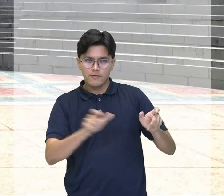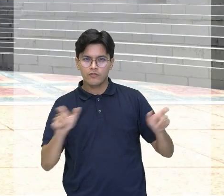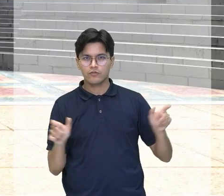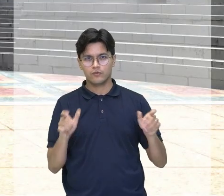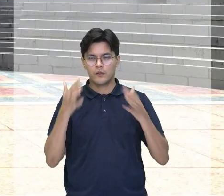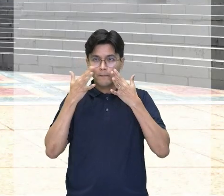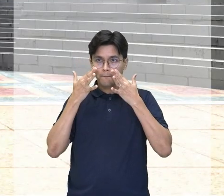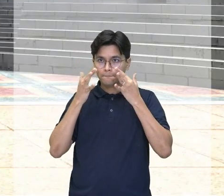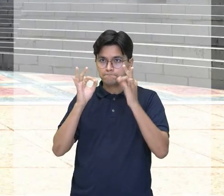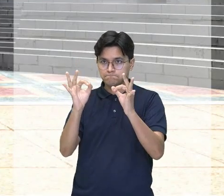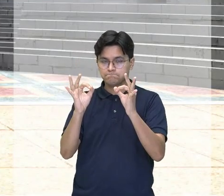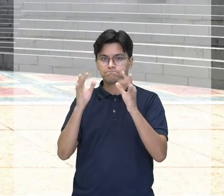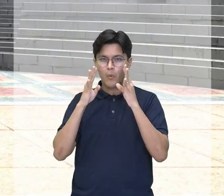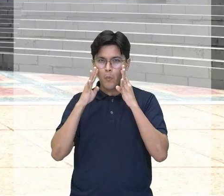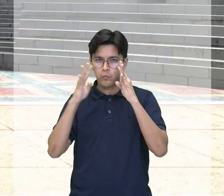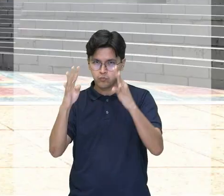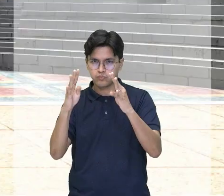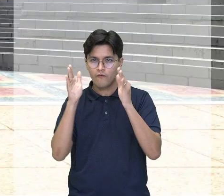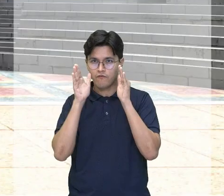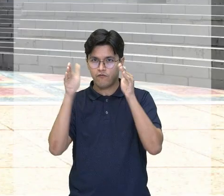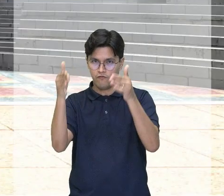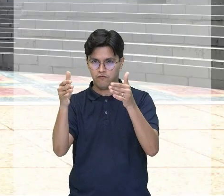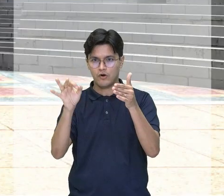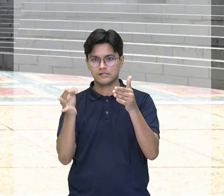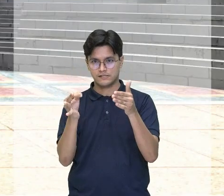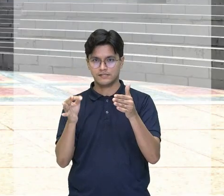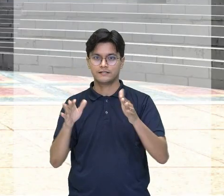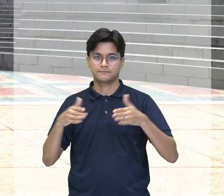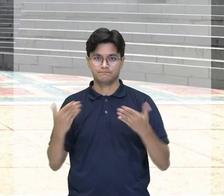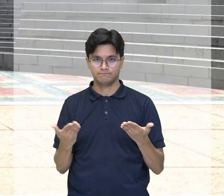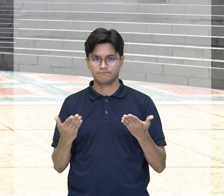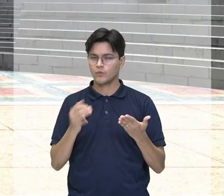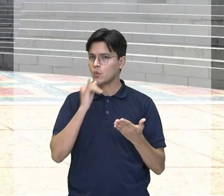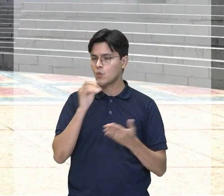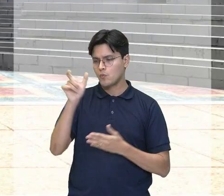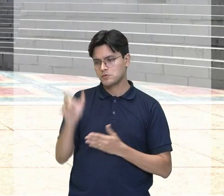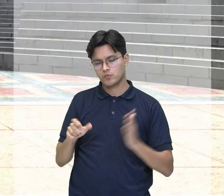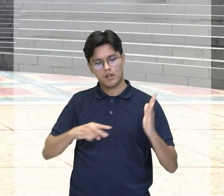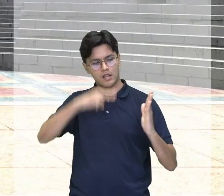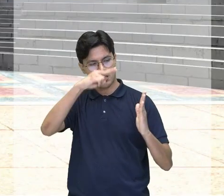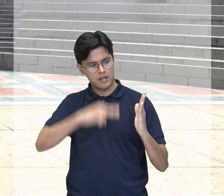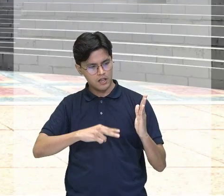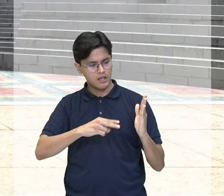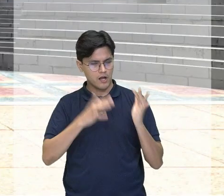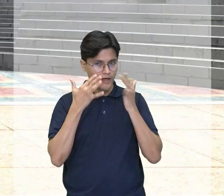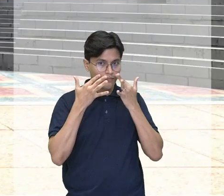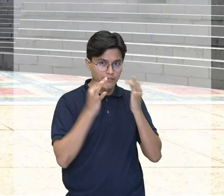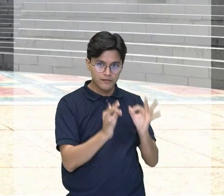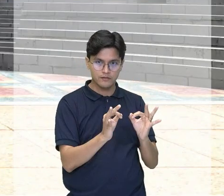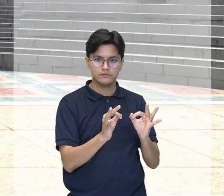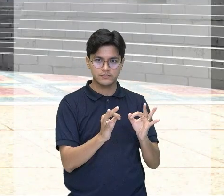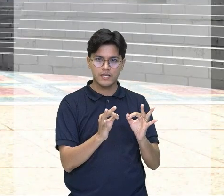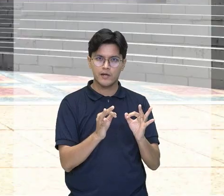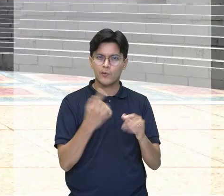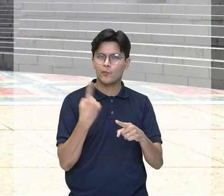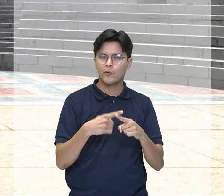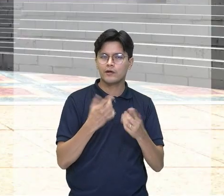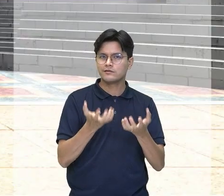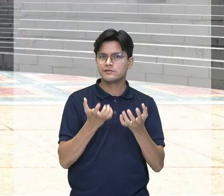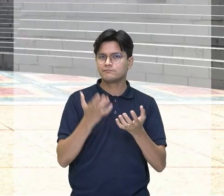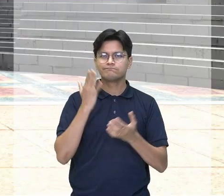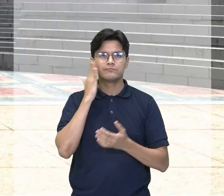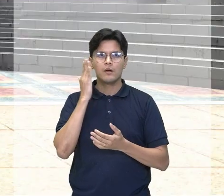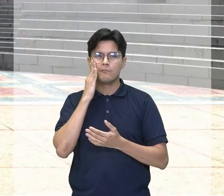aprender, né, a atenção do leitor e da plateia. Sempre eles vão querer saber o que vai acontecer depois disso. Será que vem isso,